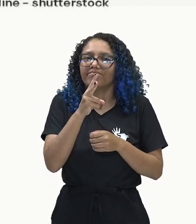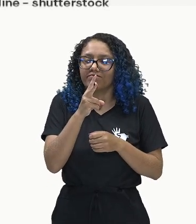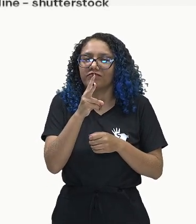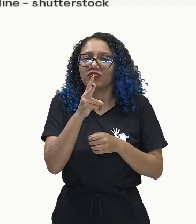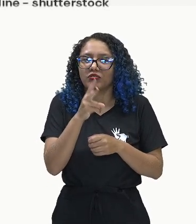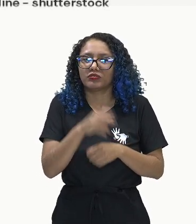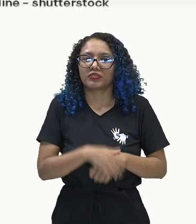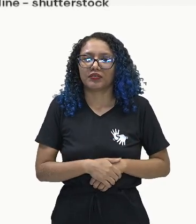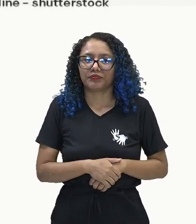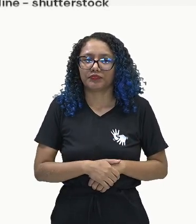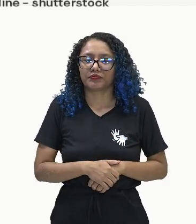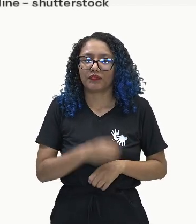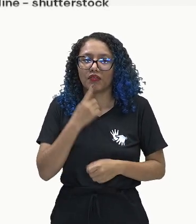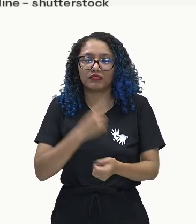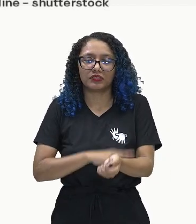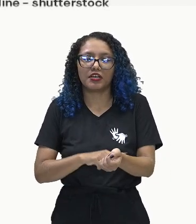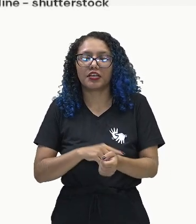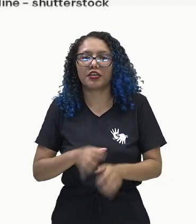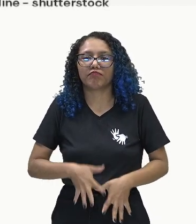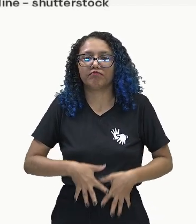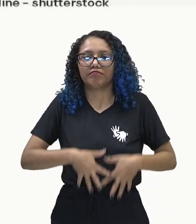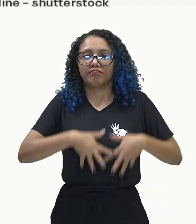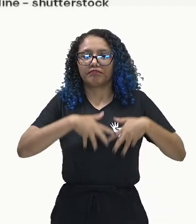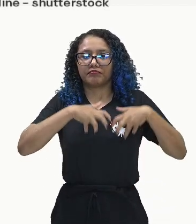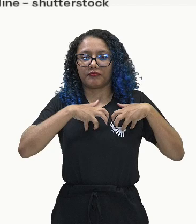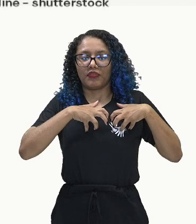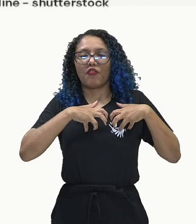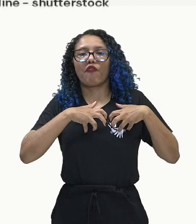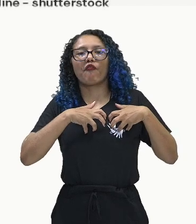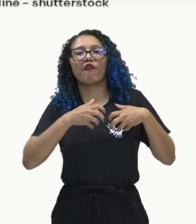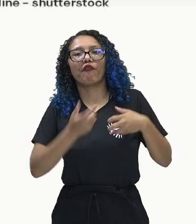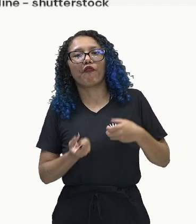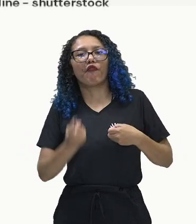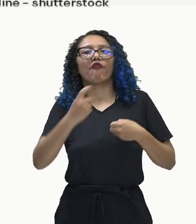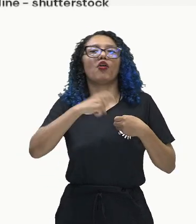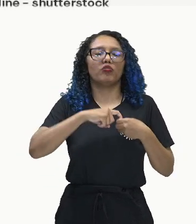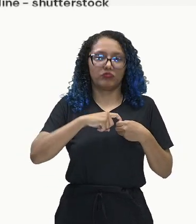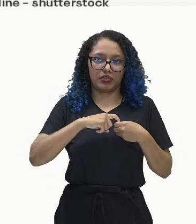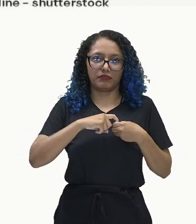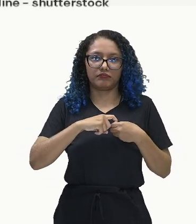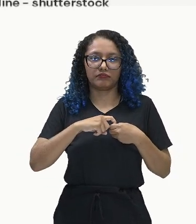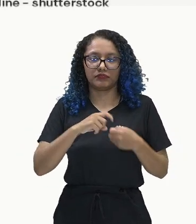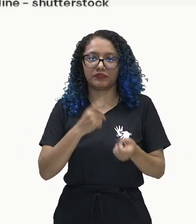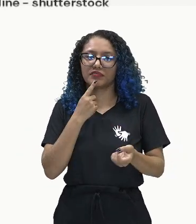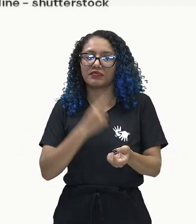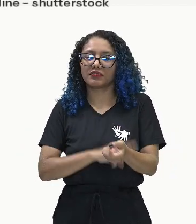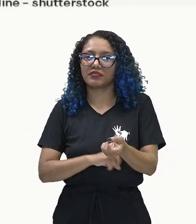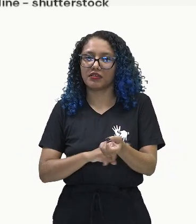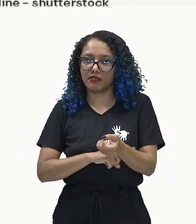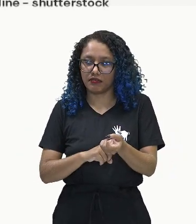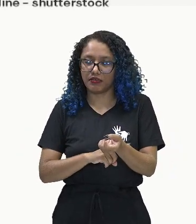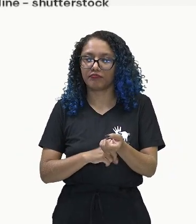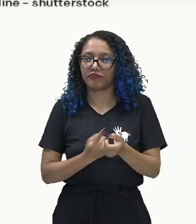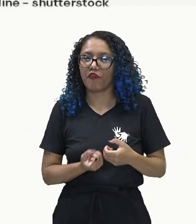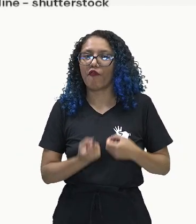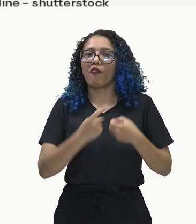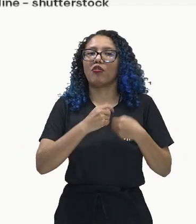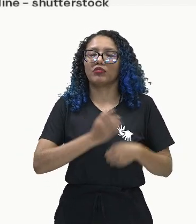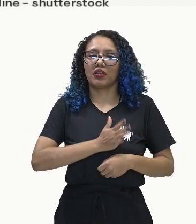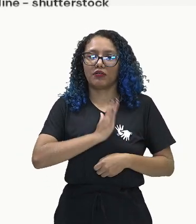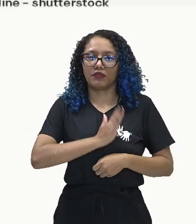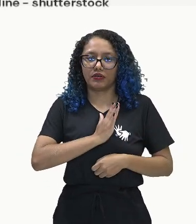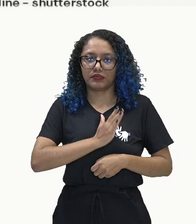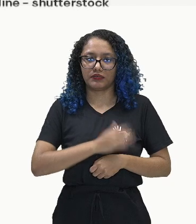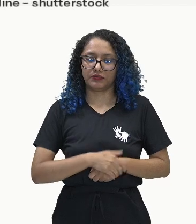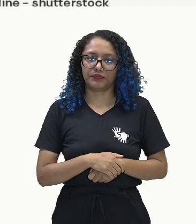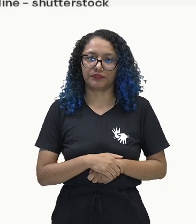trazer esse sangue venoso do corpo, das células para o coração, e ele vem